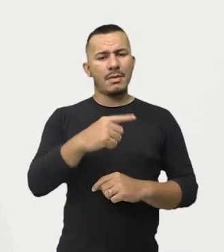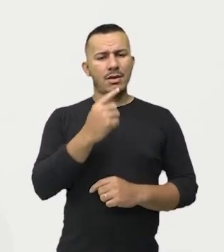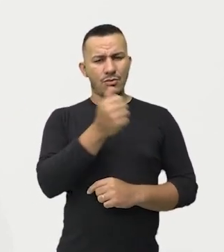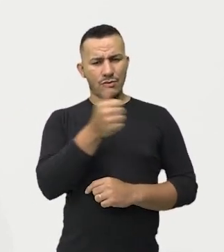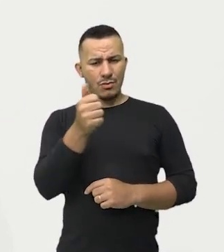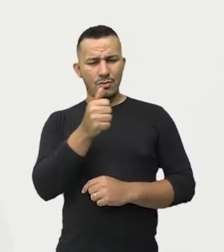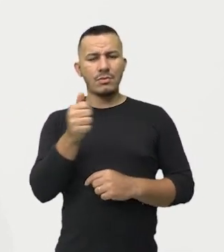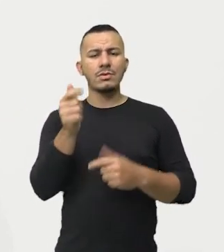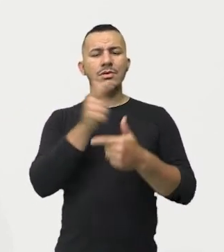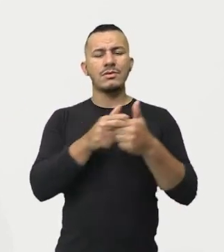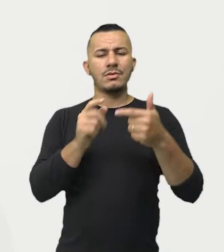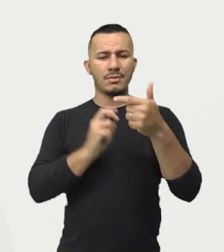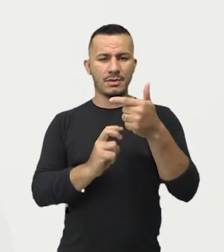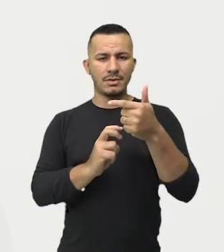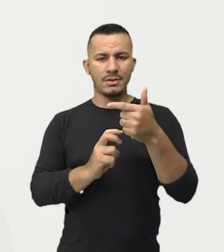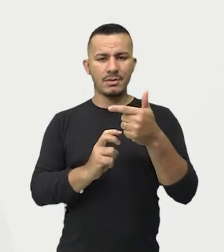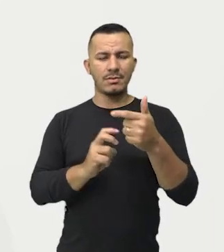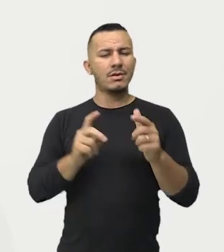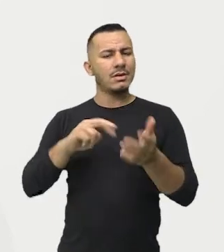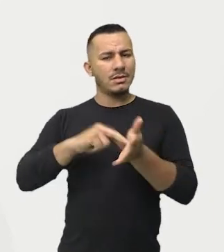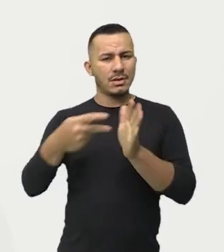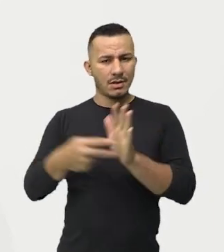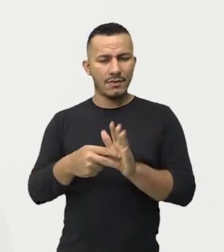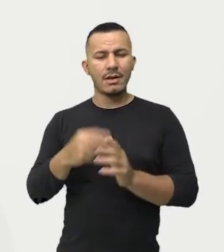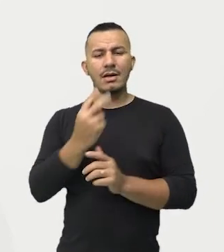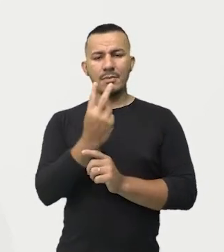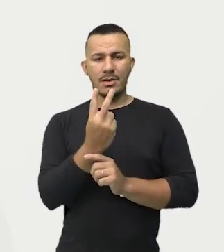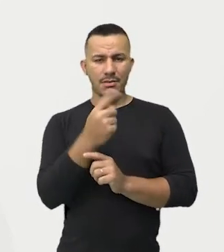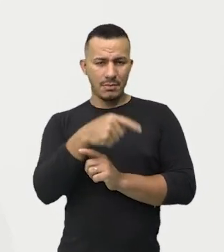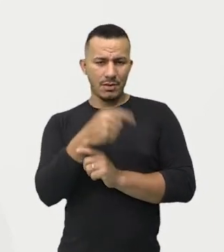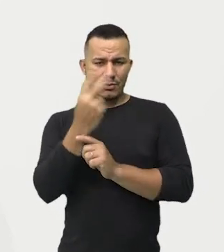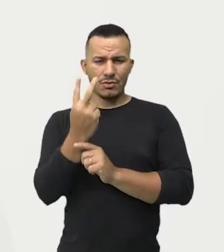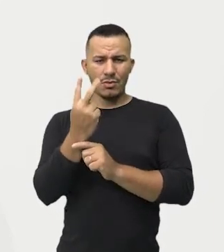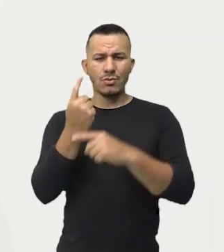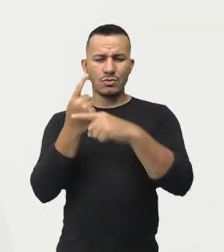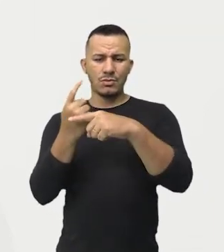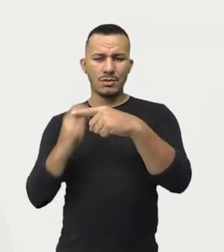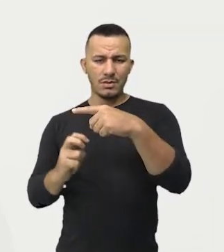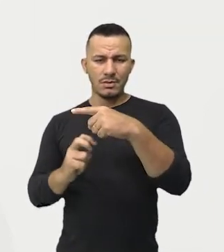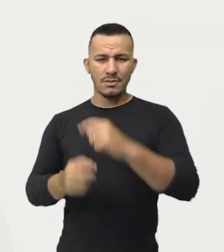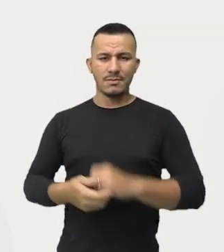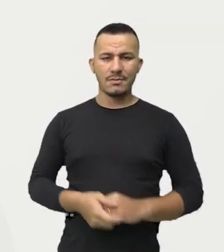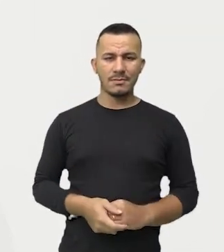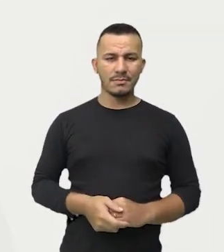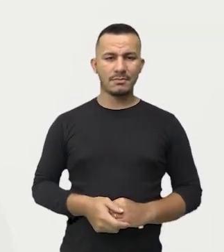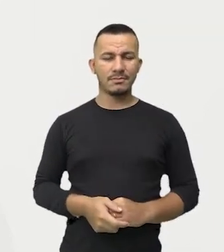11 sobre 5, que é a mesma coisa que menos 2 e 1/5.